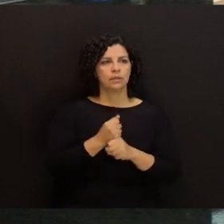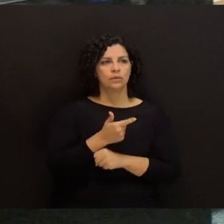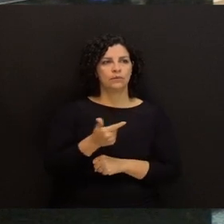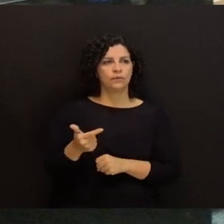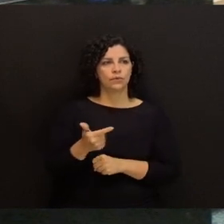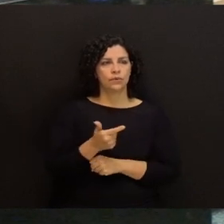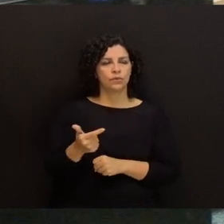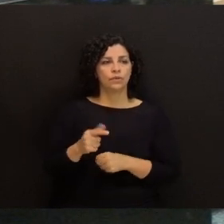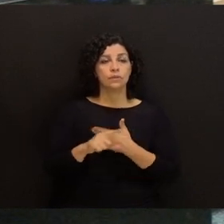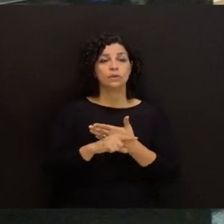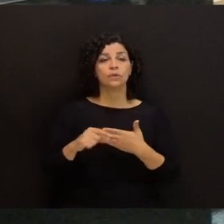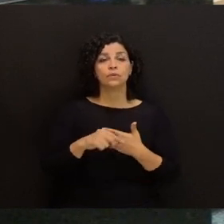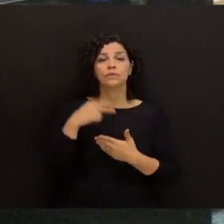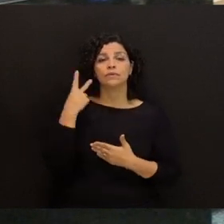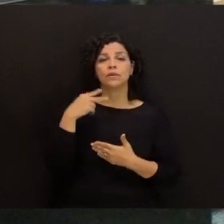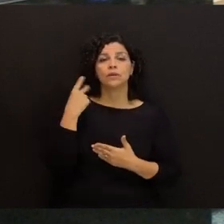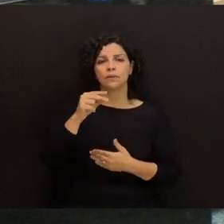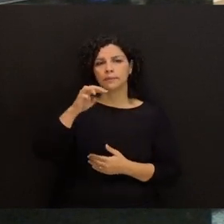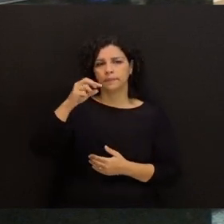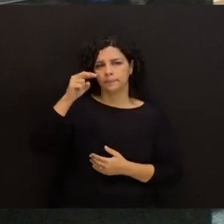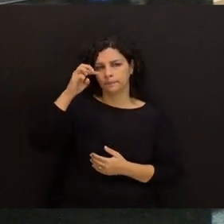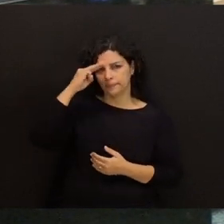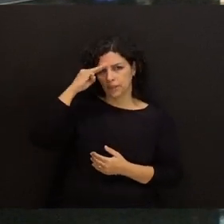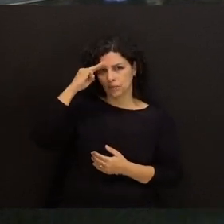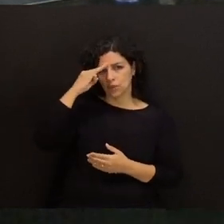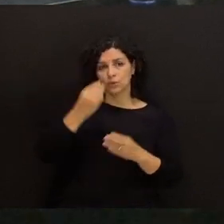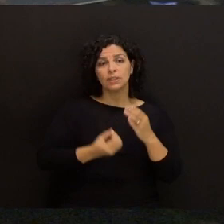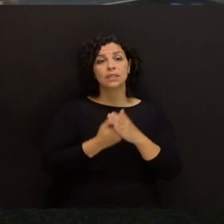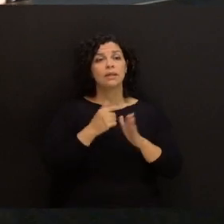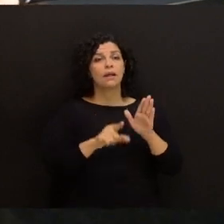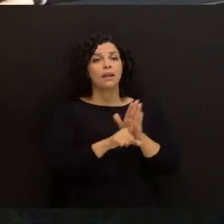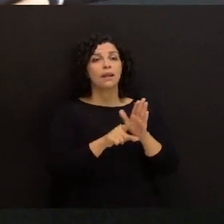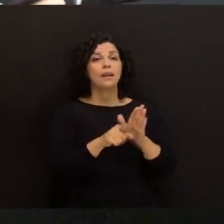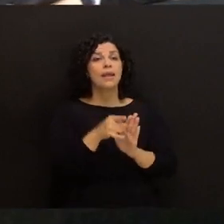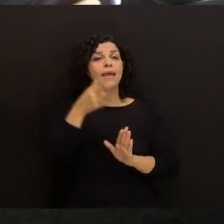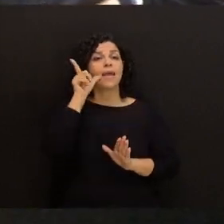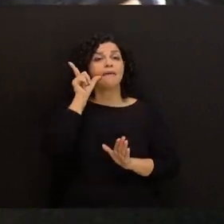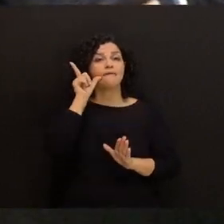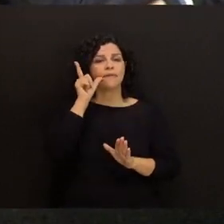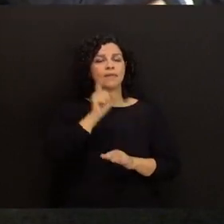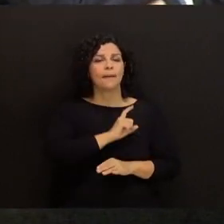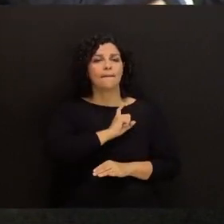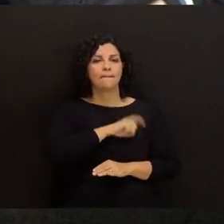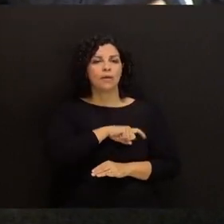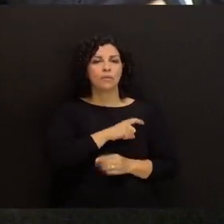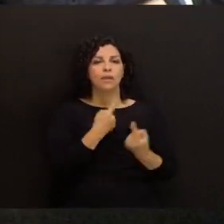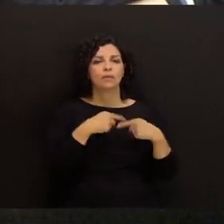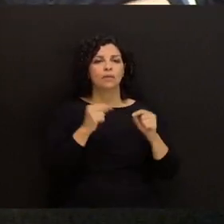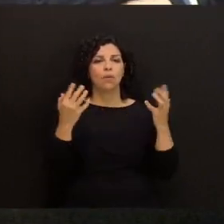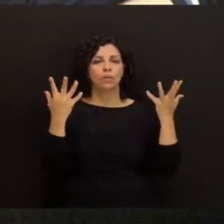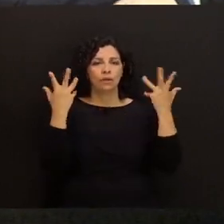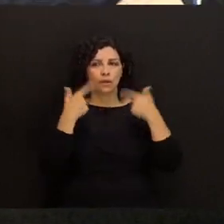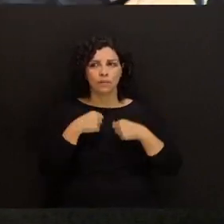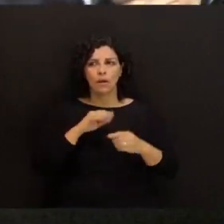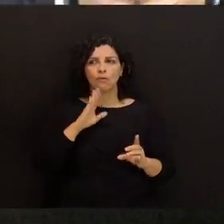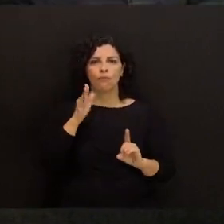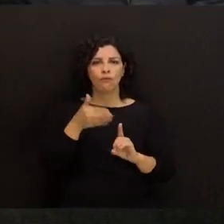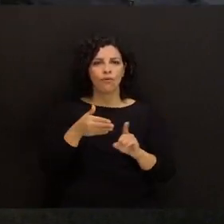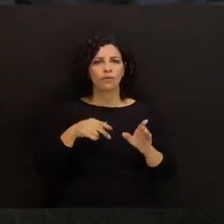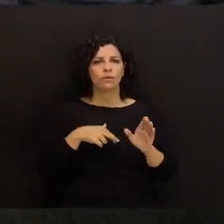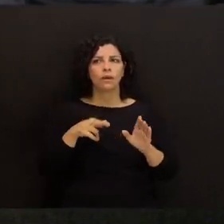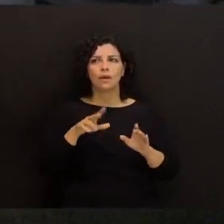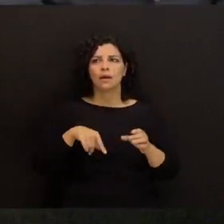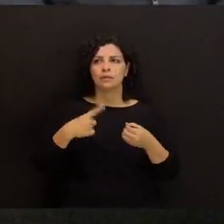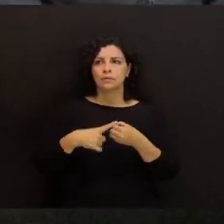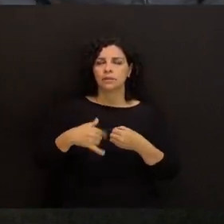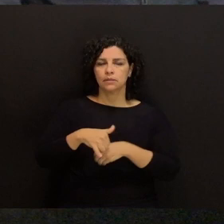e autoria do vereador delegado Michel que institui a lei de combate aos maus tratos contra os animais com o fim de estabelecer no